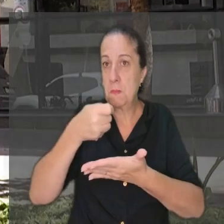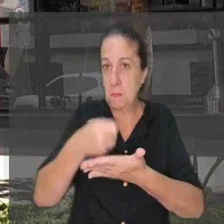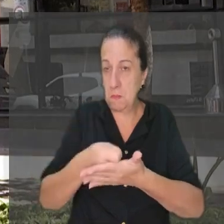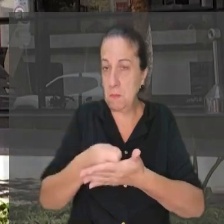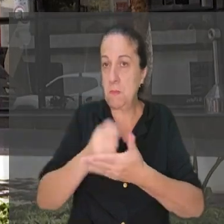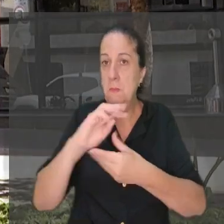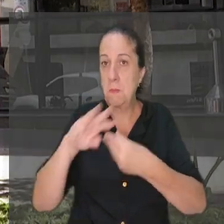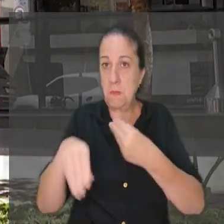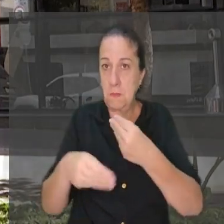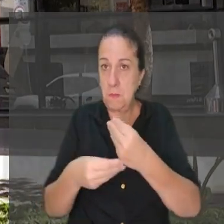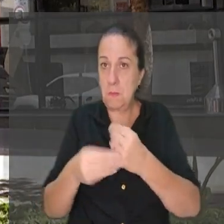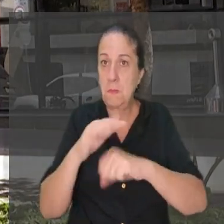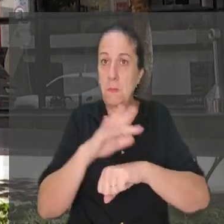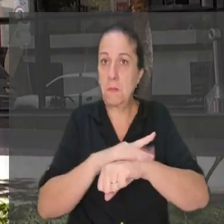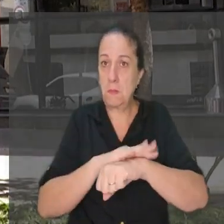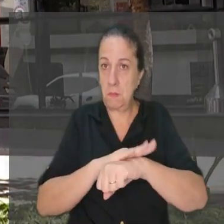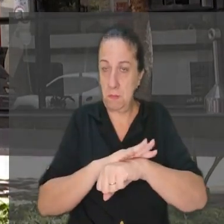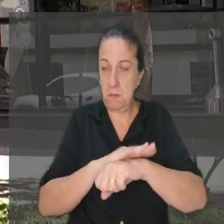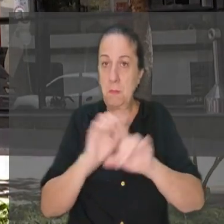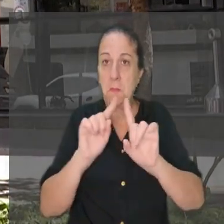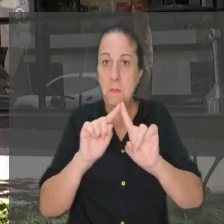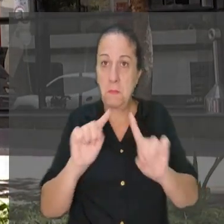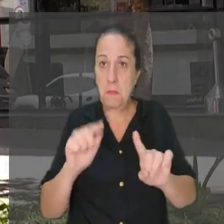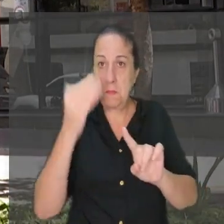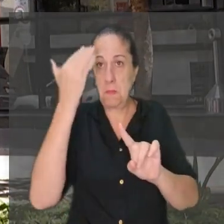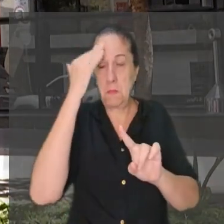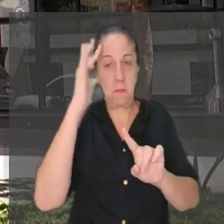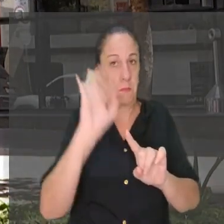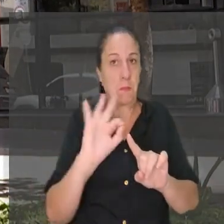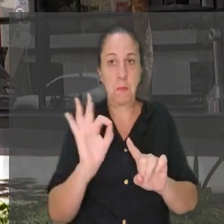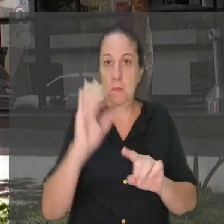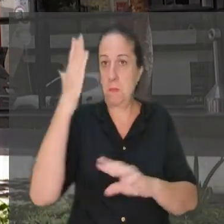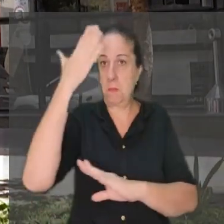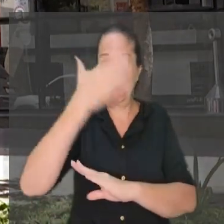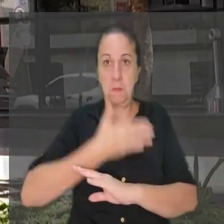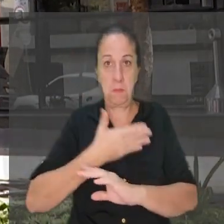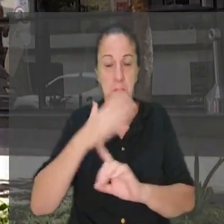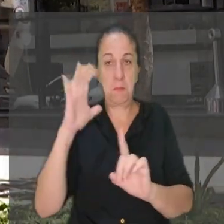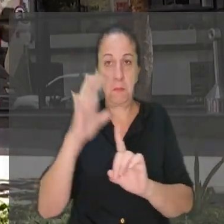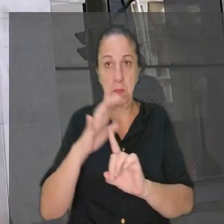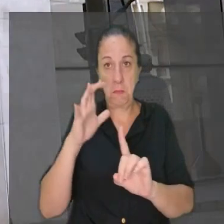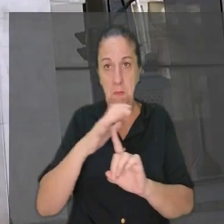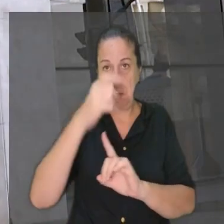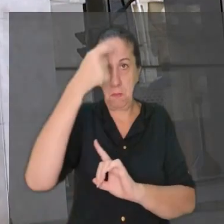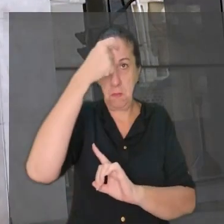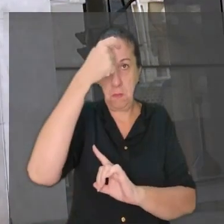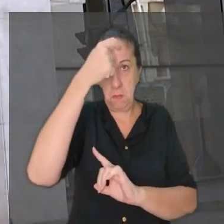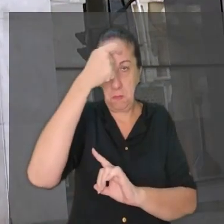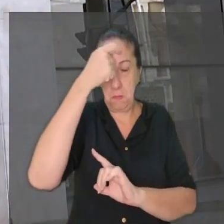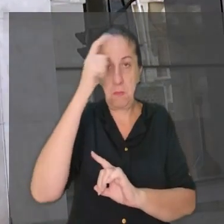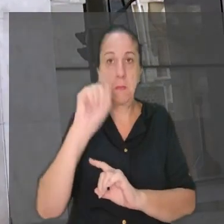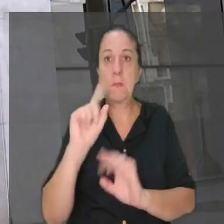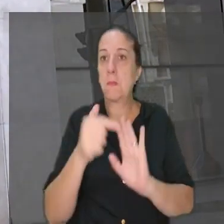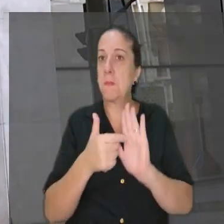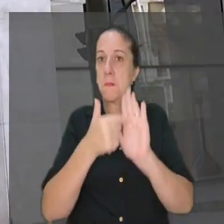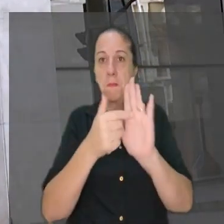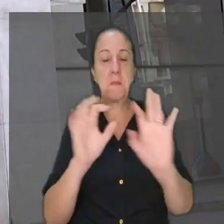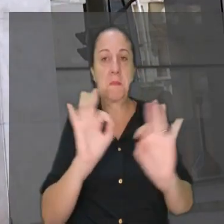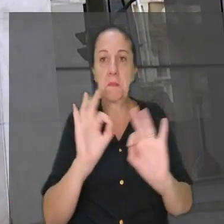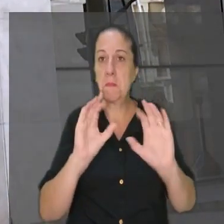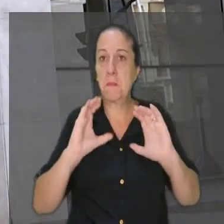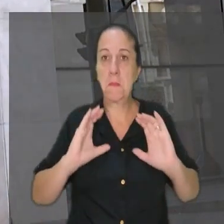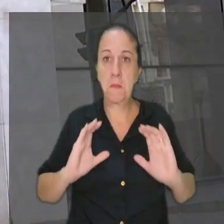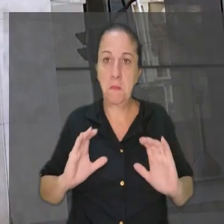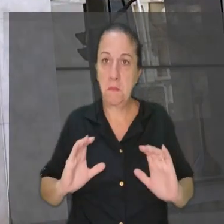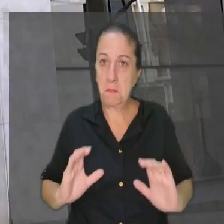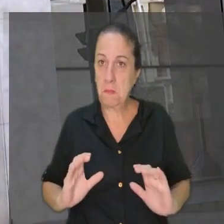de reparação em razão das doenças, mas entendeu que não ficou comprovado o assédio moral. Para o TRT, não ficou demonstrado